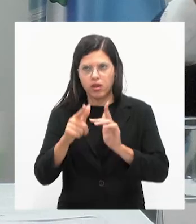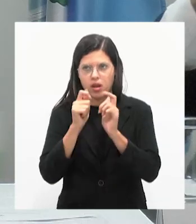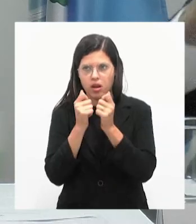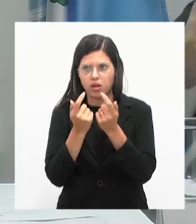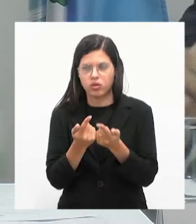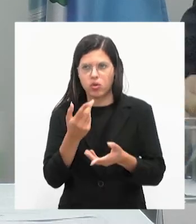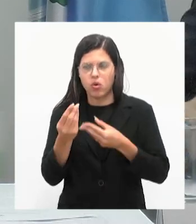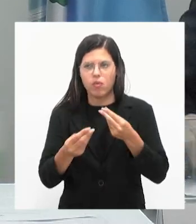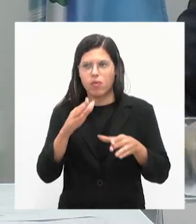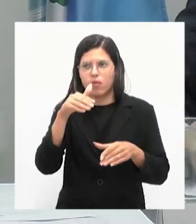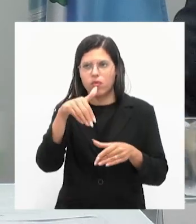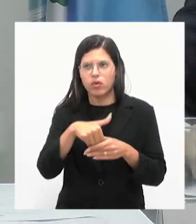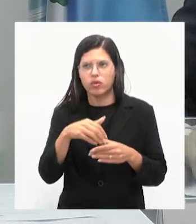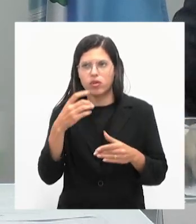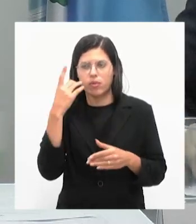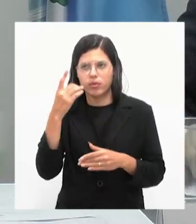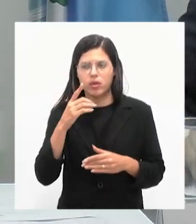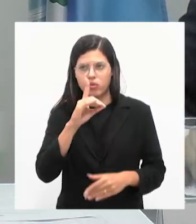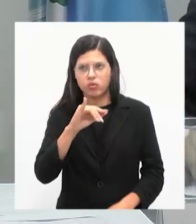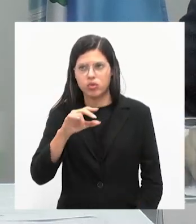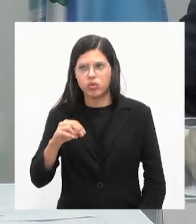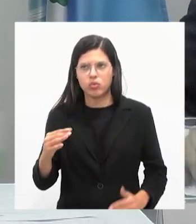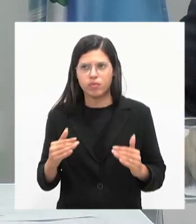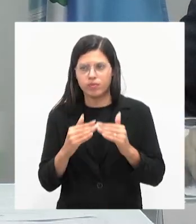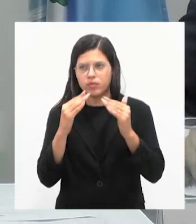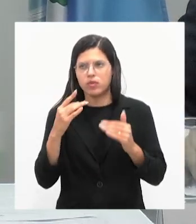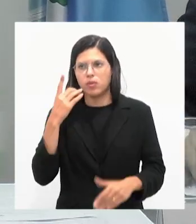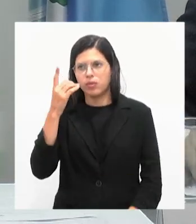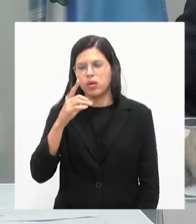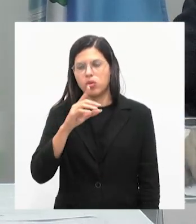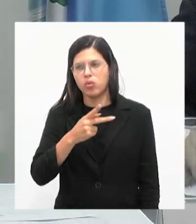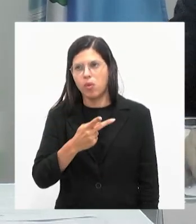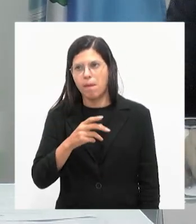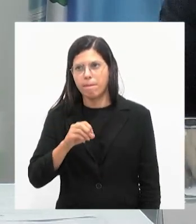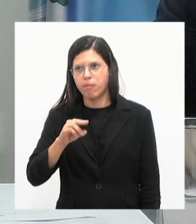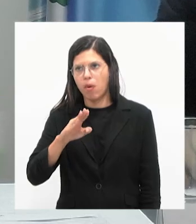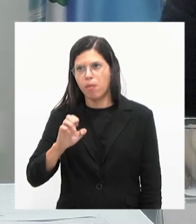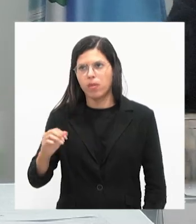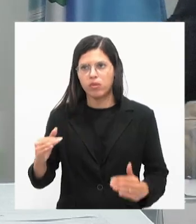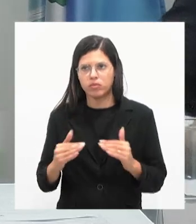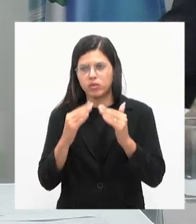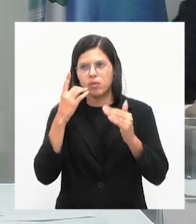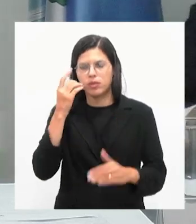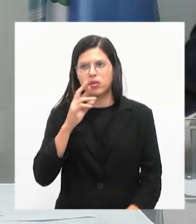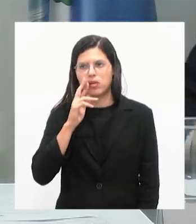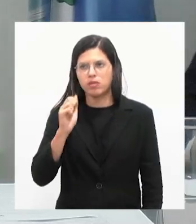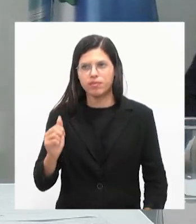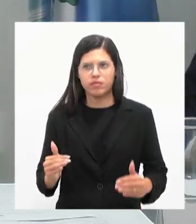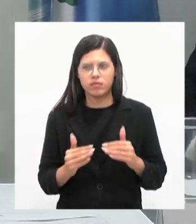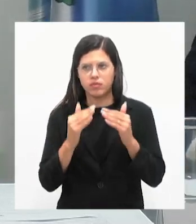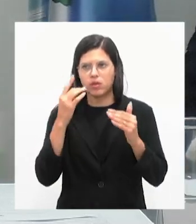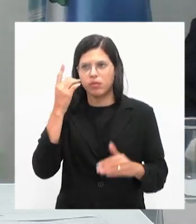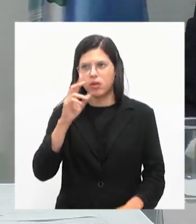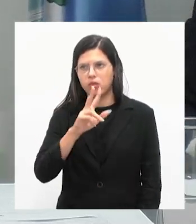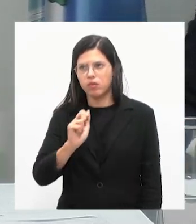vota o deputado Marcelo Dino? Favorável, senhor presidente. Deputado Felipe Poubel. Favorável. Deputado Rodrigo Amorim. Favorável. Deputado Valdo Ceasa.